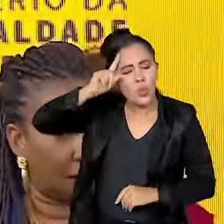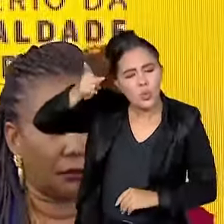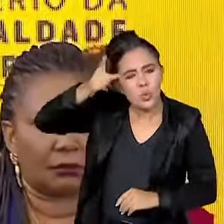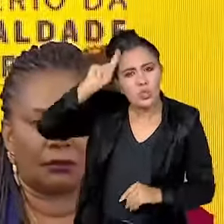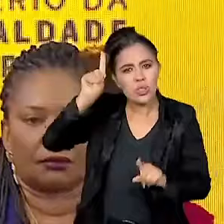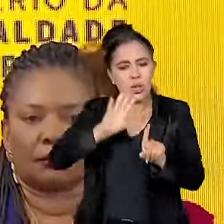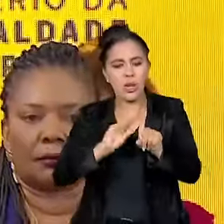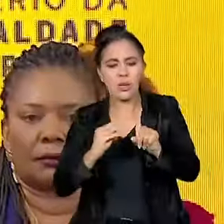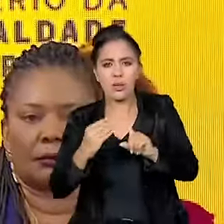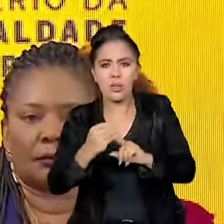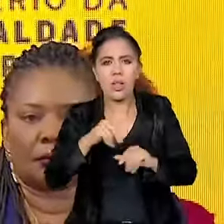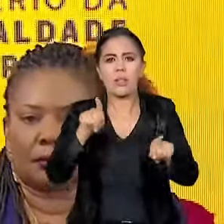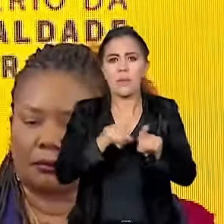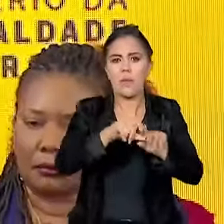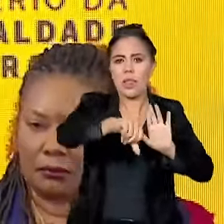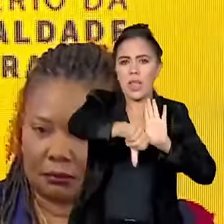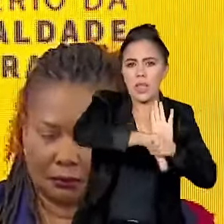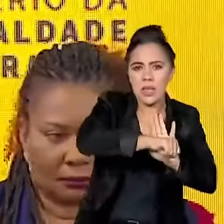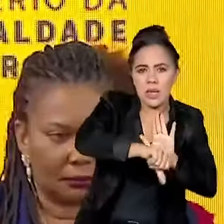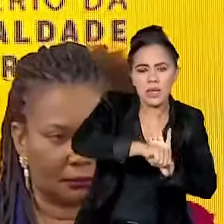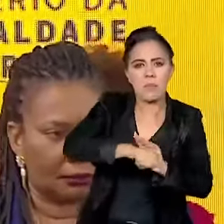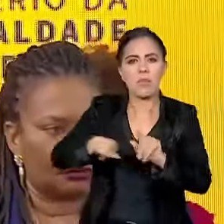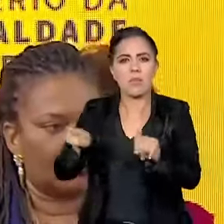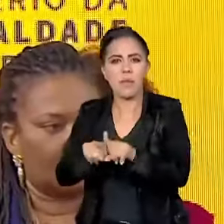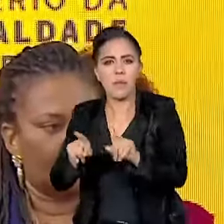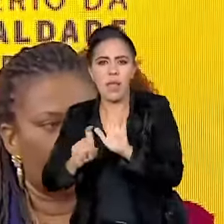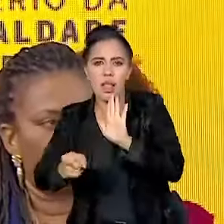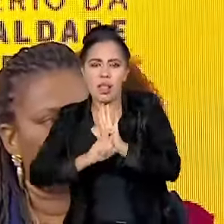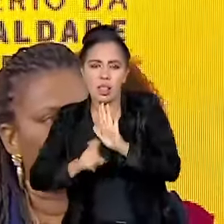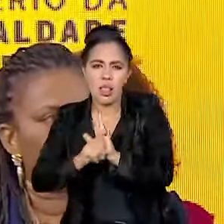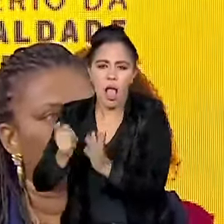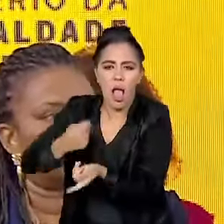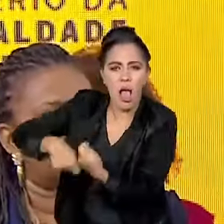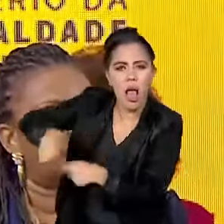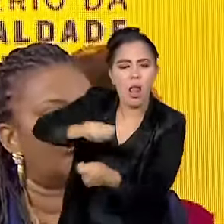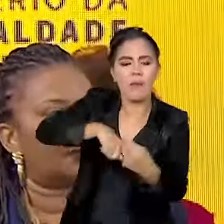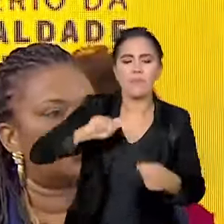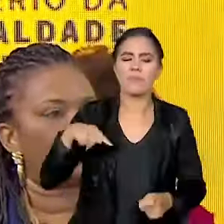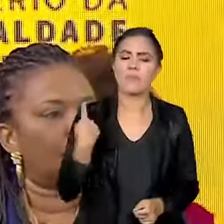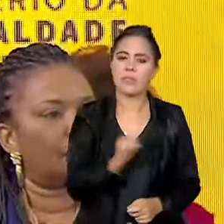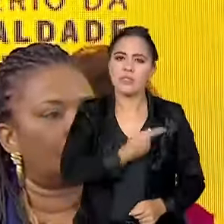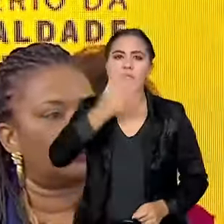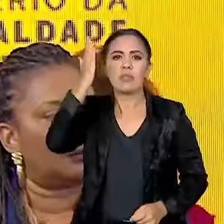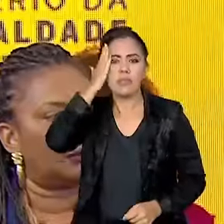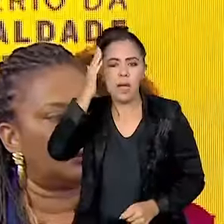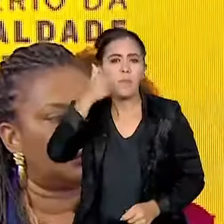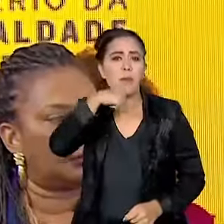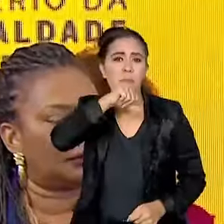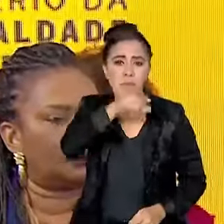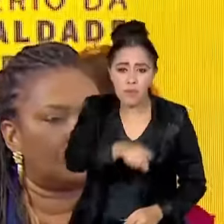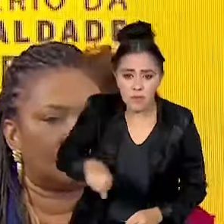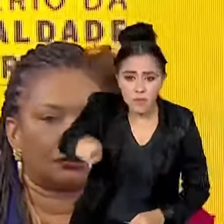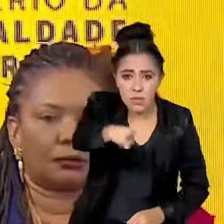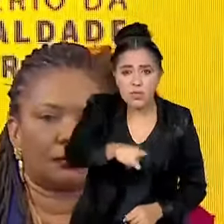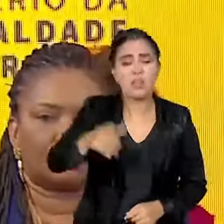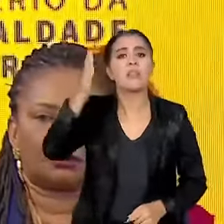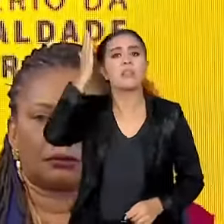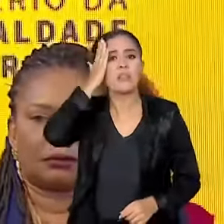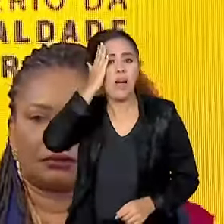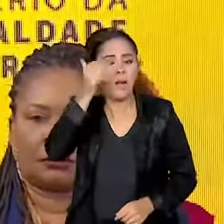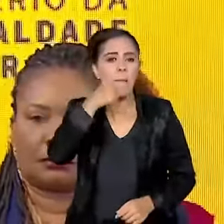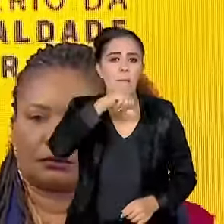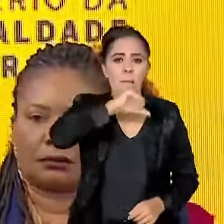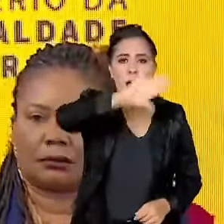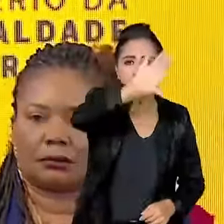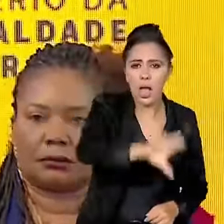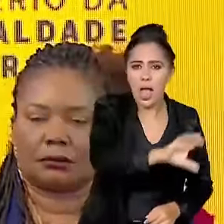crime organizado, das milícias, do tráfico. E nós sabemos, e as mães sabem disso, as mães católicas,